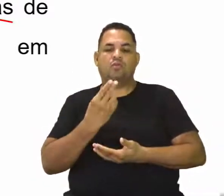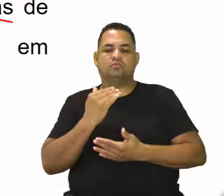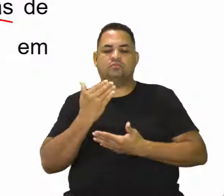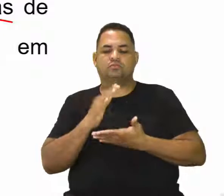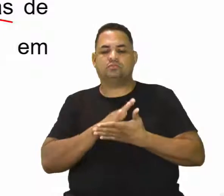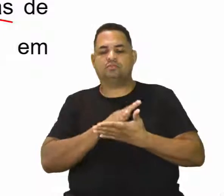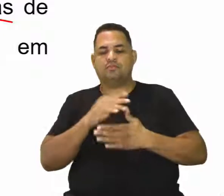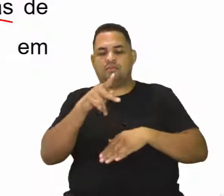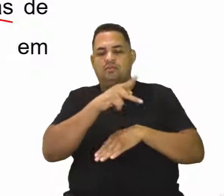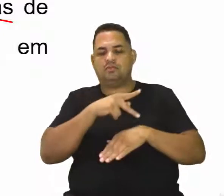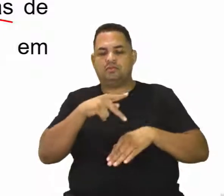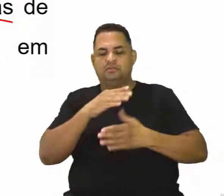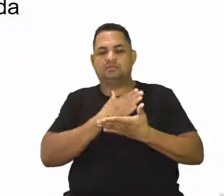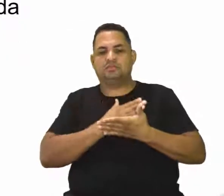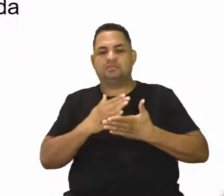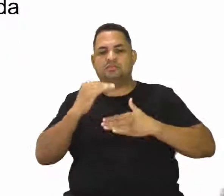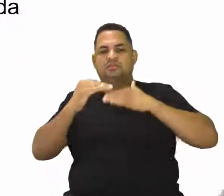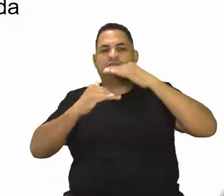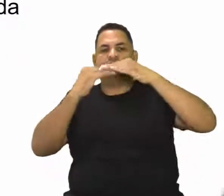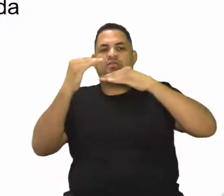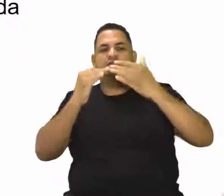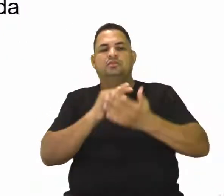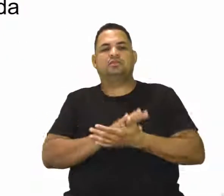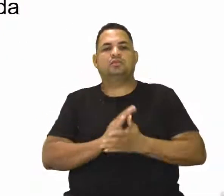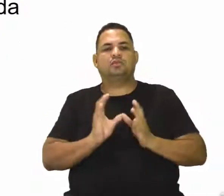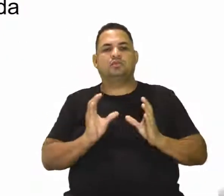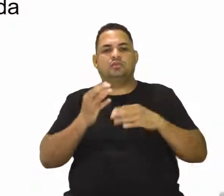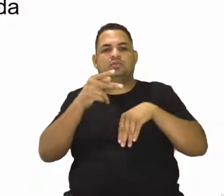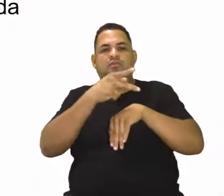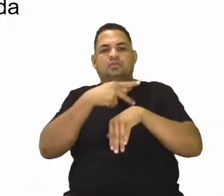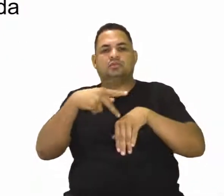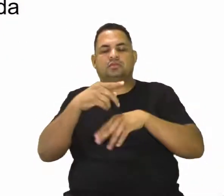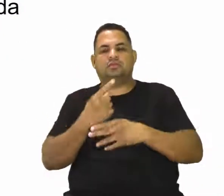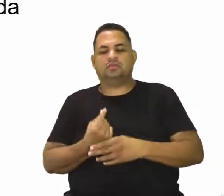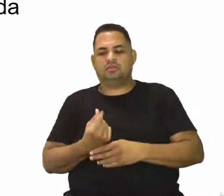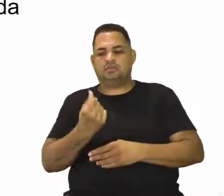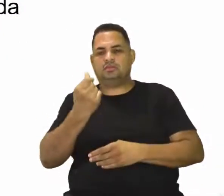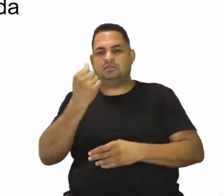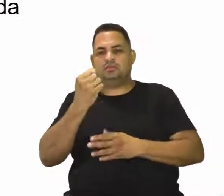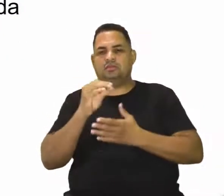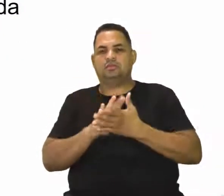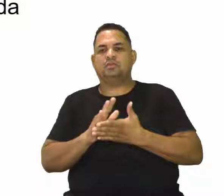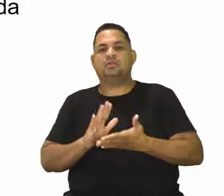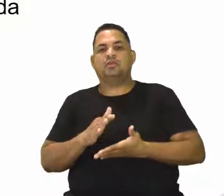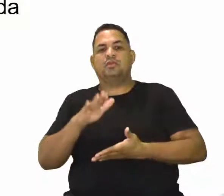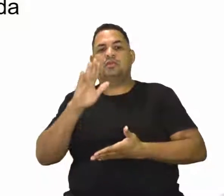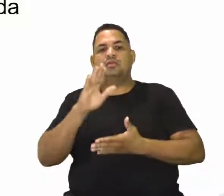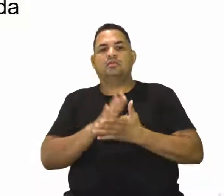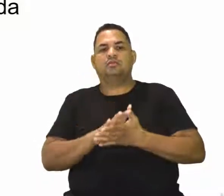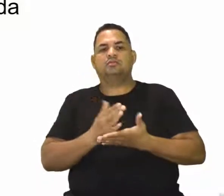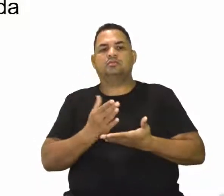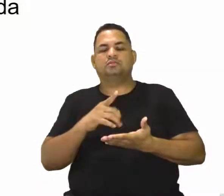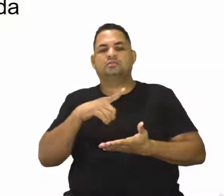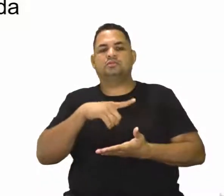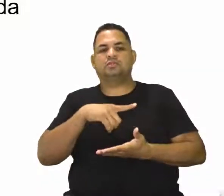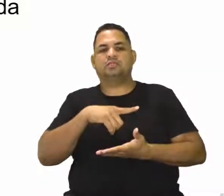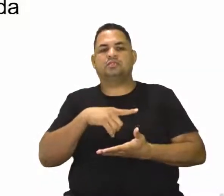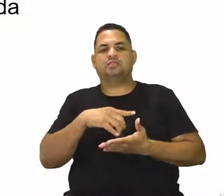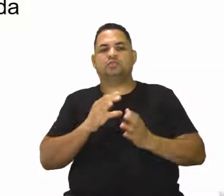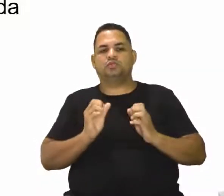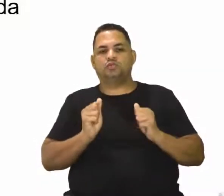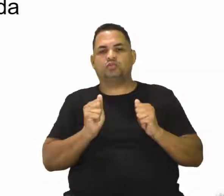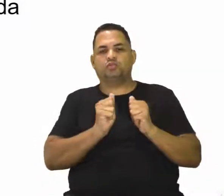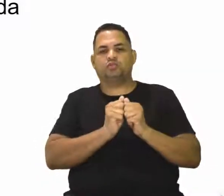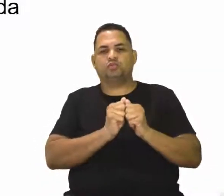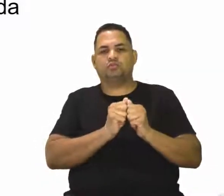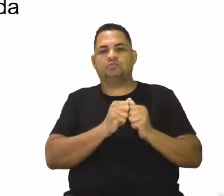em países em desenvolvimento. O grupo de países mais ricos do mundo detém juntos